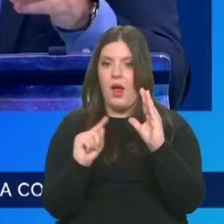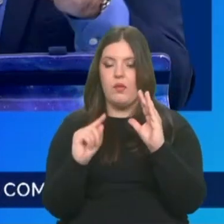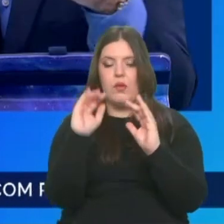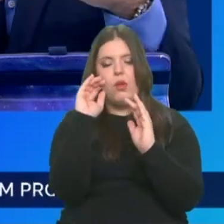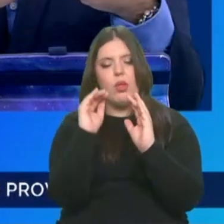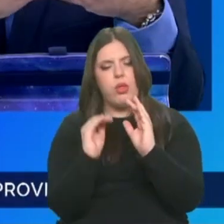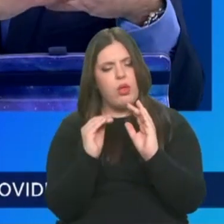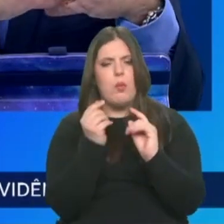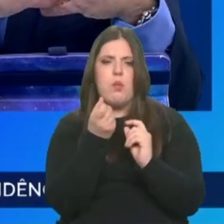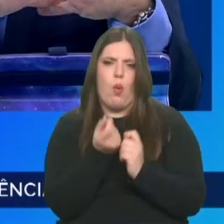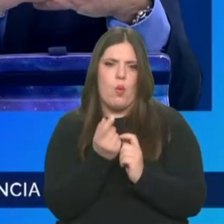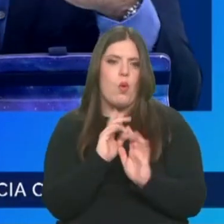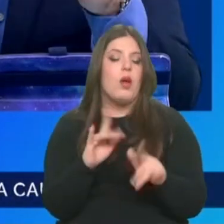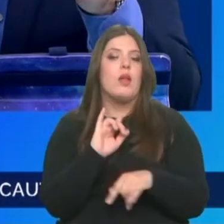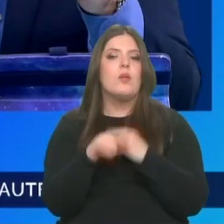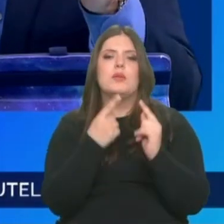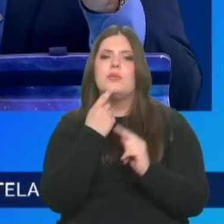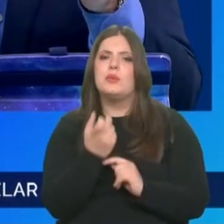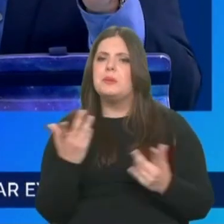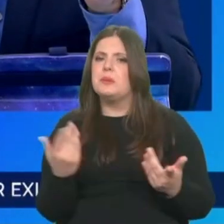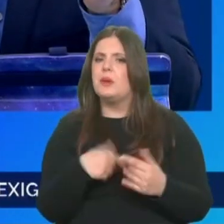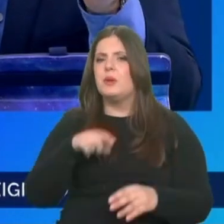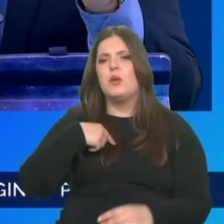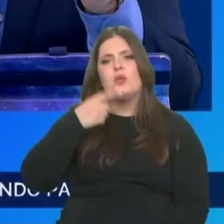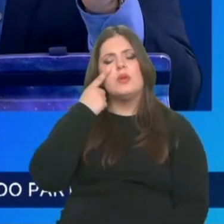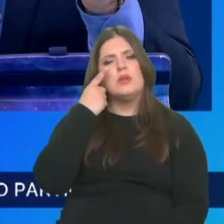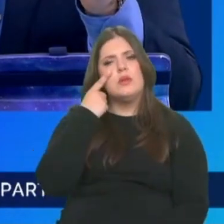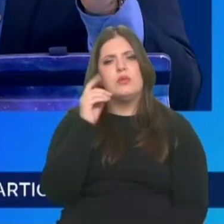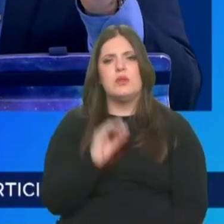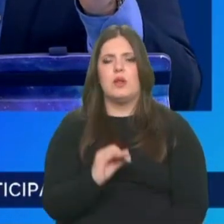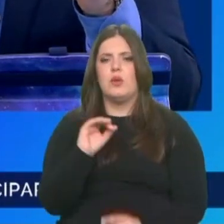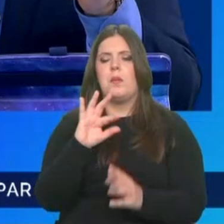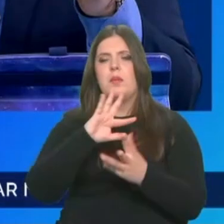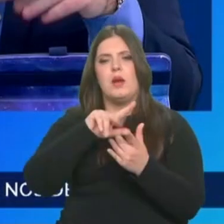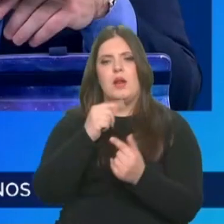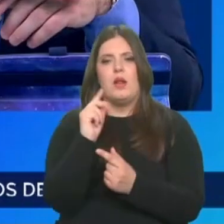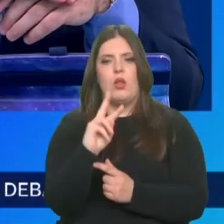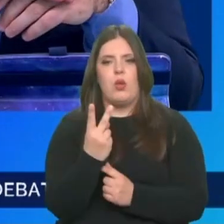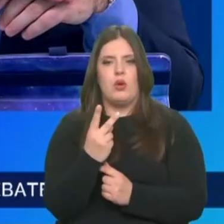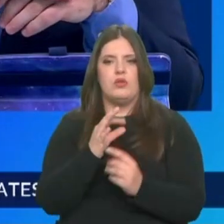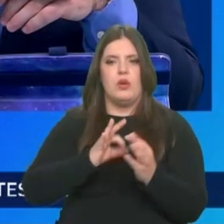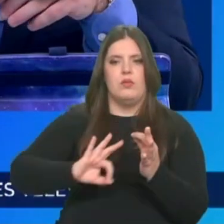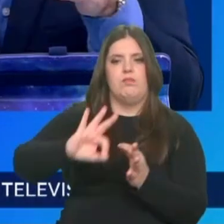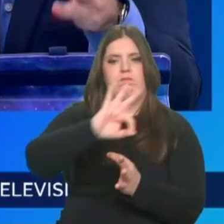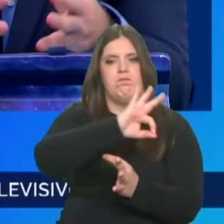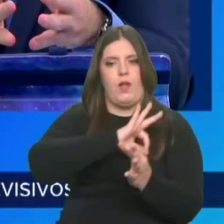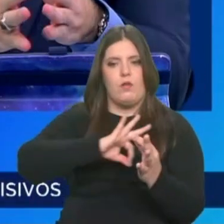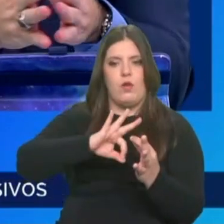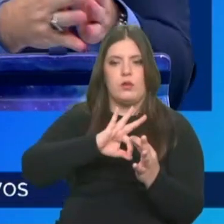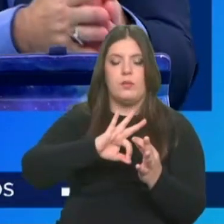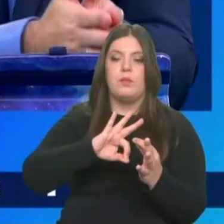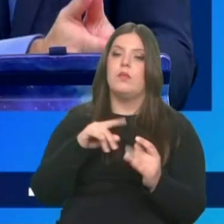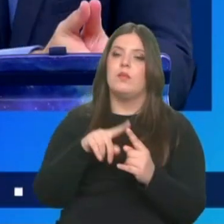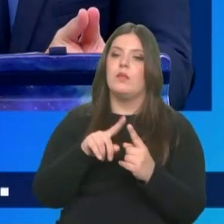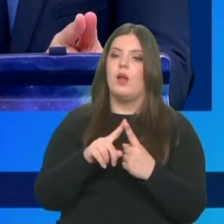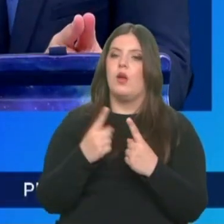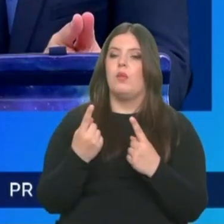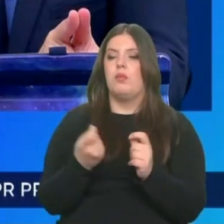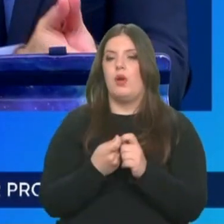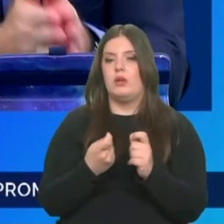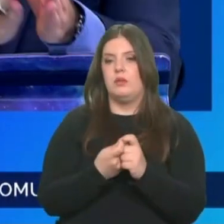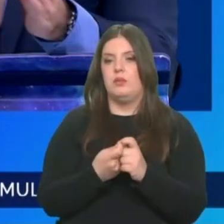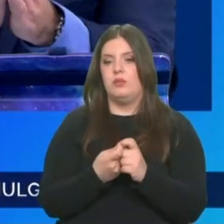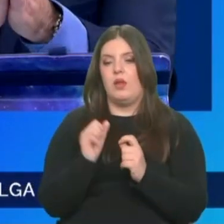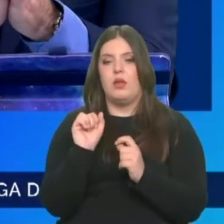como isso. E a pergunta que se coloca é: nós conhecemos garantidamente 2 planetas a girar à volta de Próxima Centauri. Um deles muito próximo de